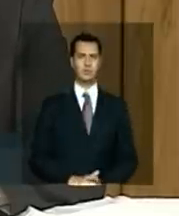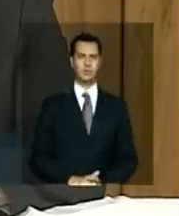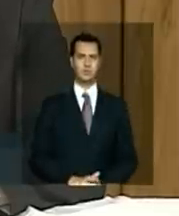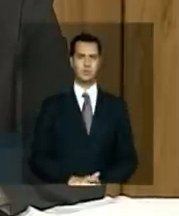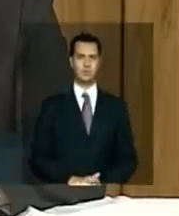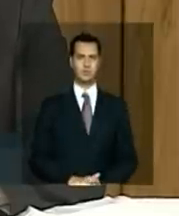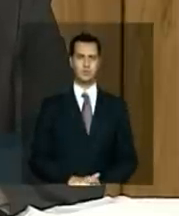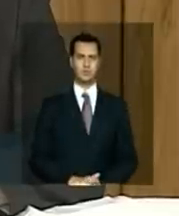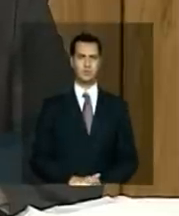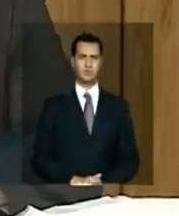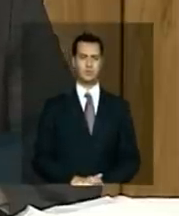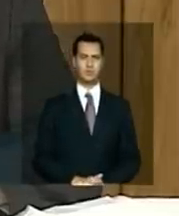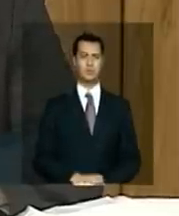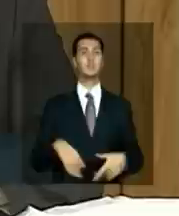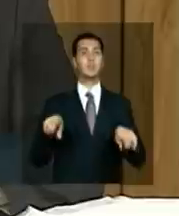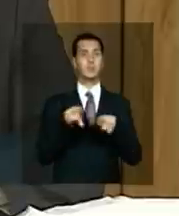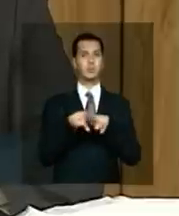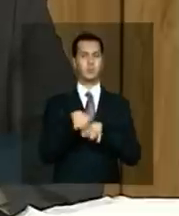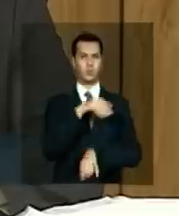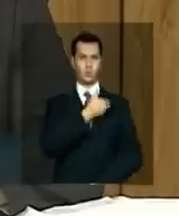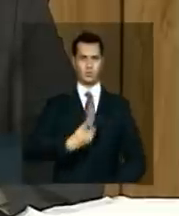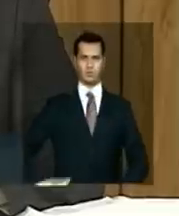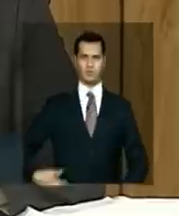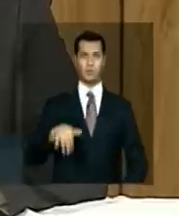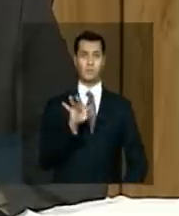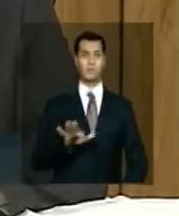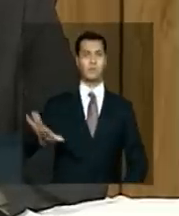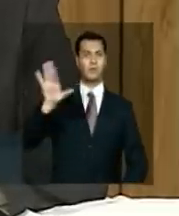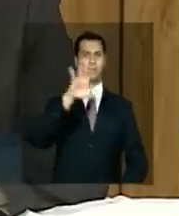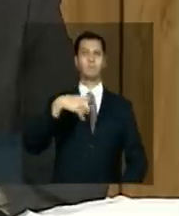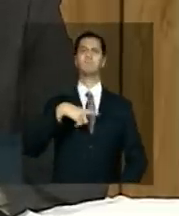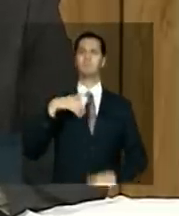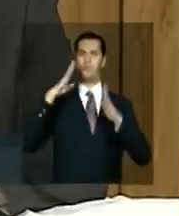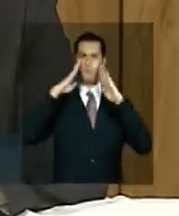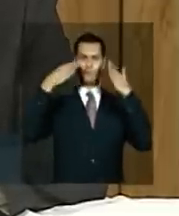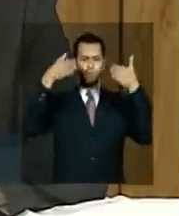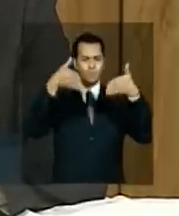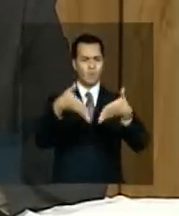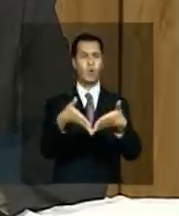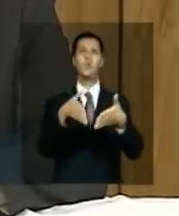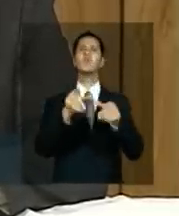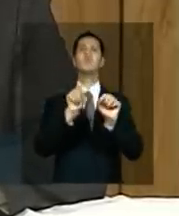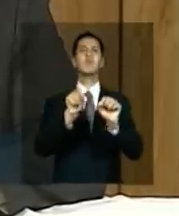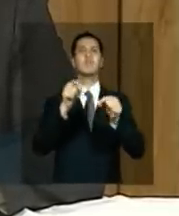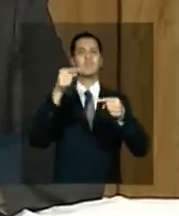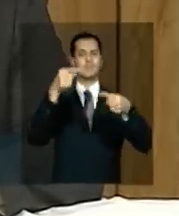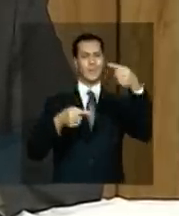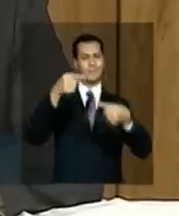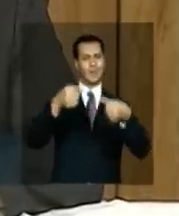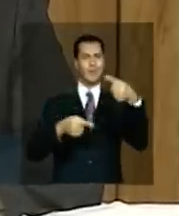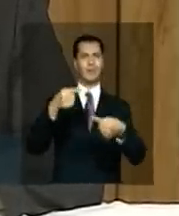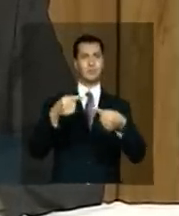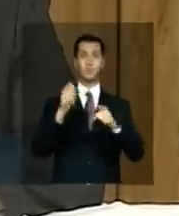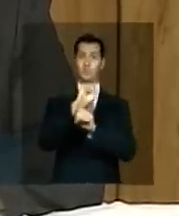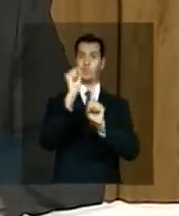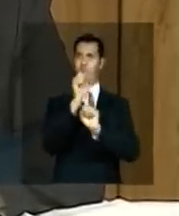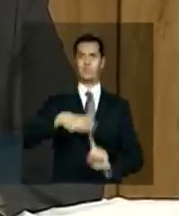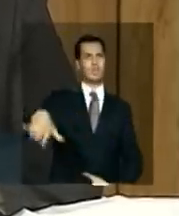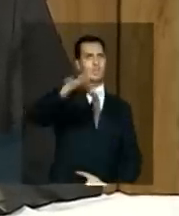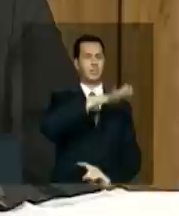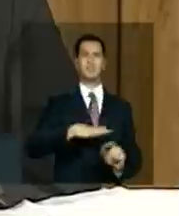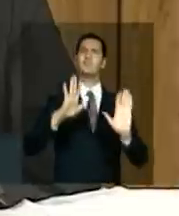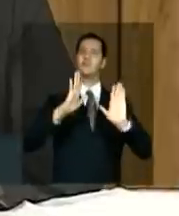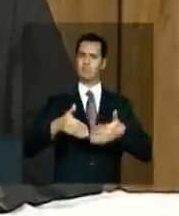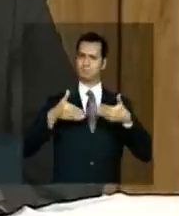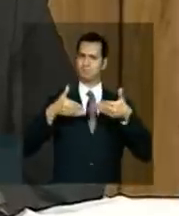eh foco que o Governo está dando a Exatamente esse debate democrático que a sociedade tem travado e